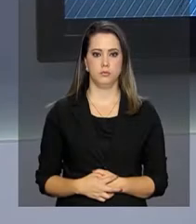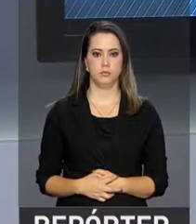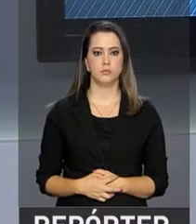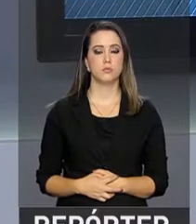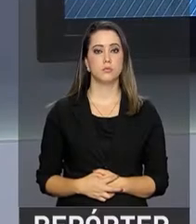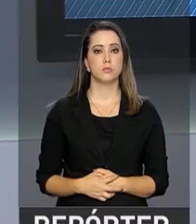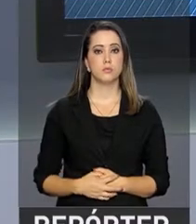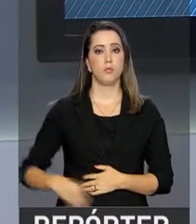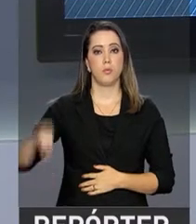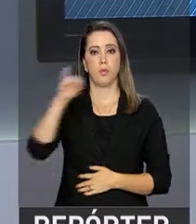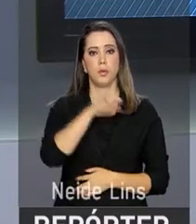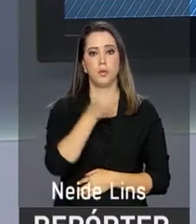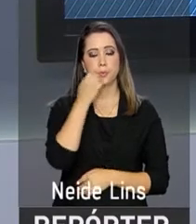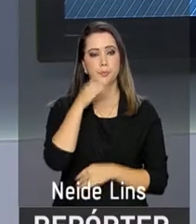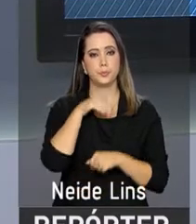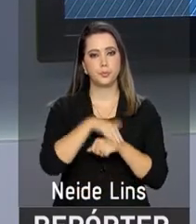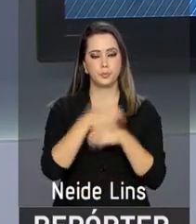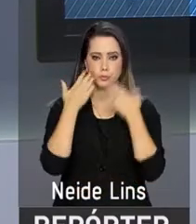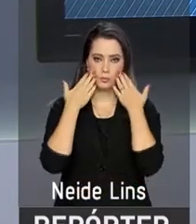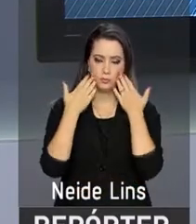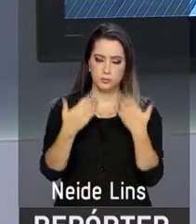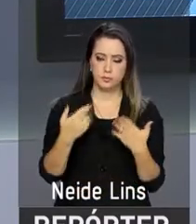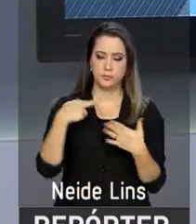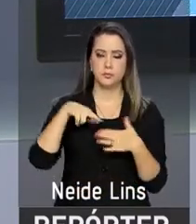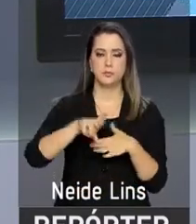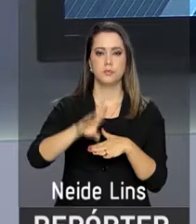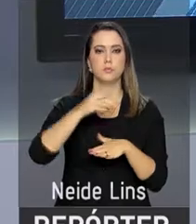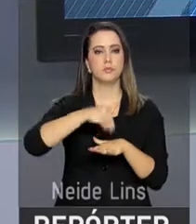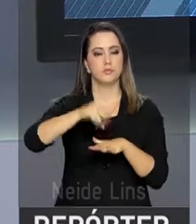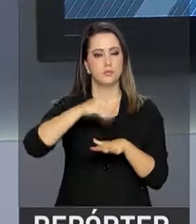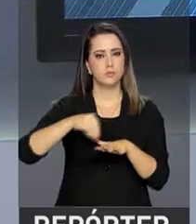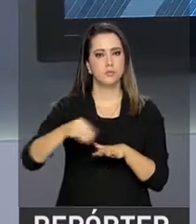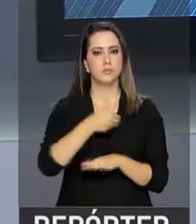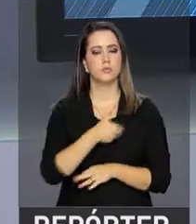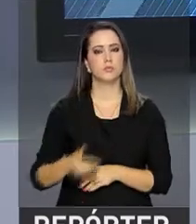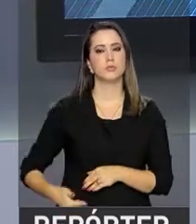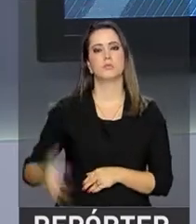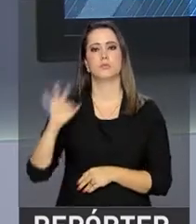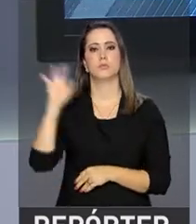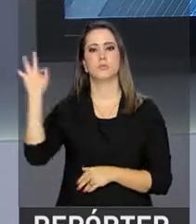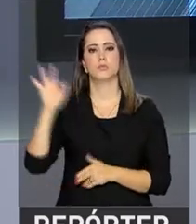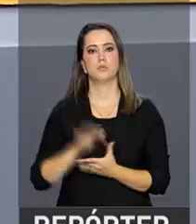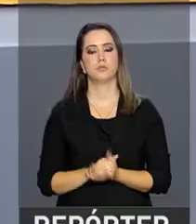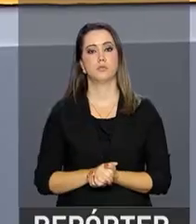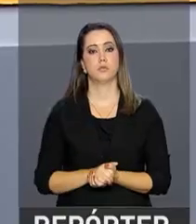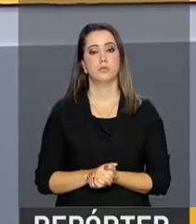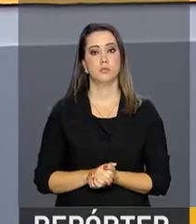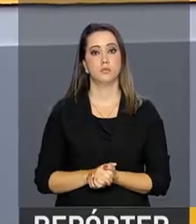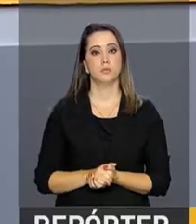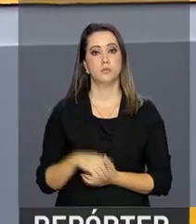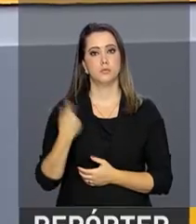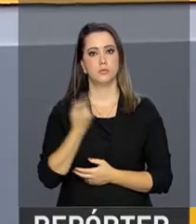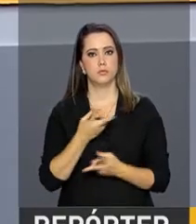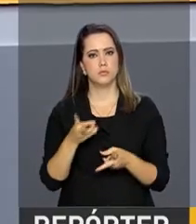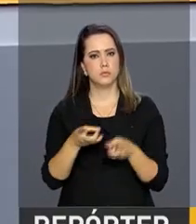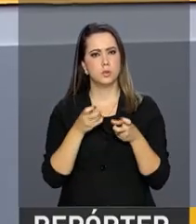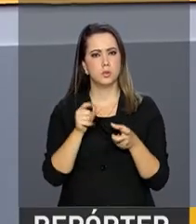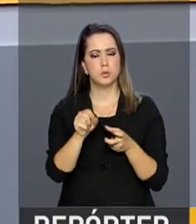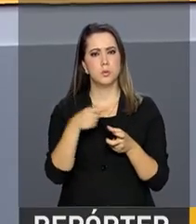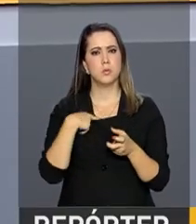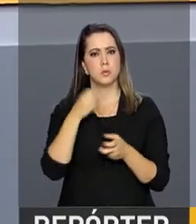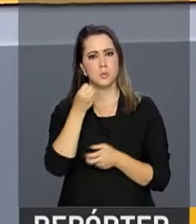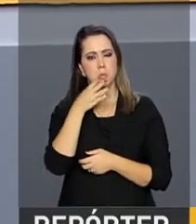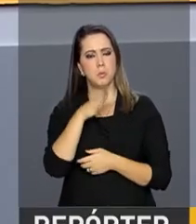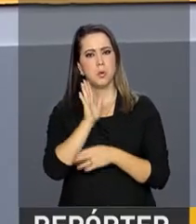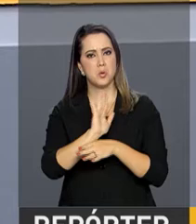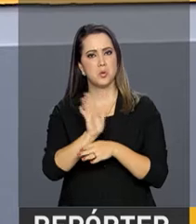olá boa noite está no ar o repórter nbr com as notícias do governo federal se a gente observar bem vai ver que os